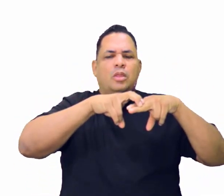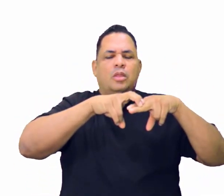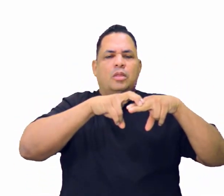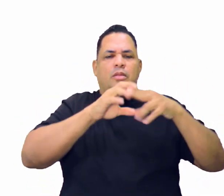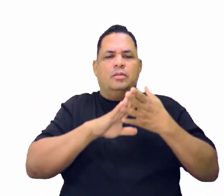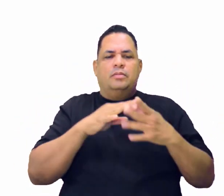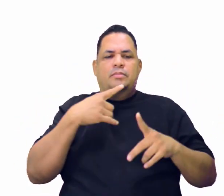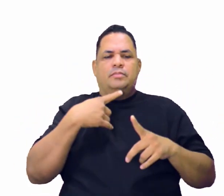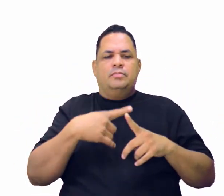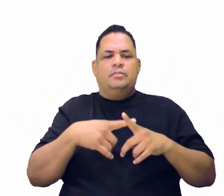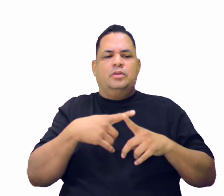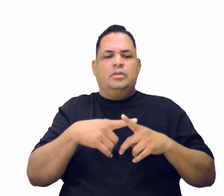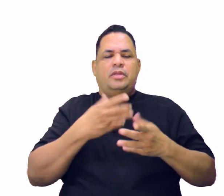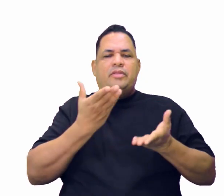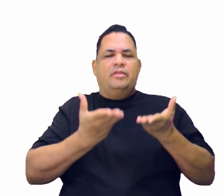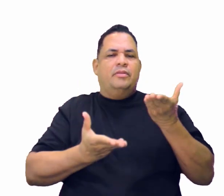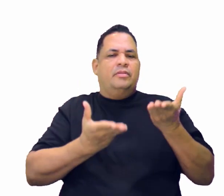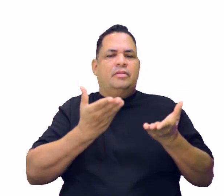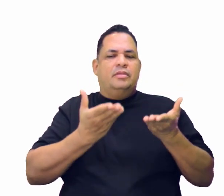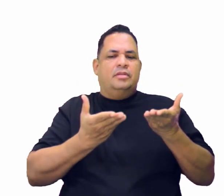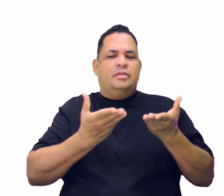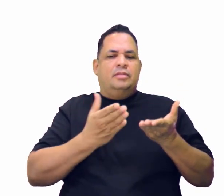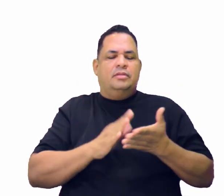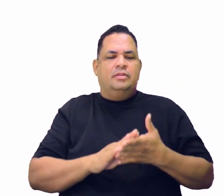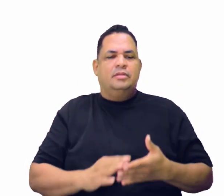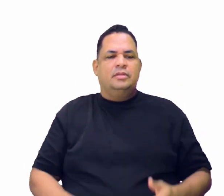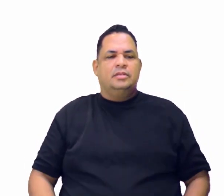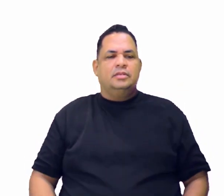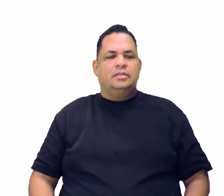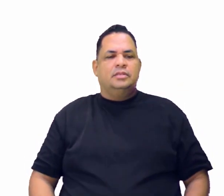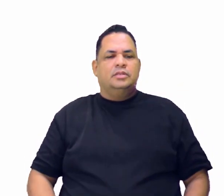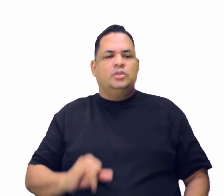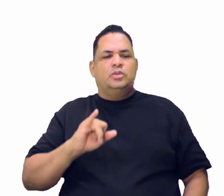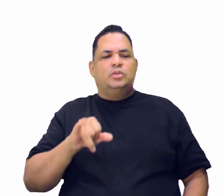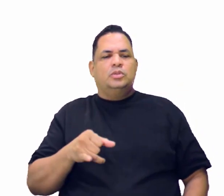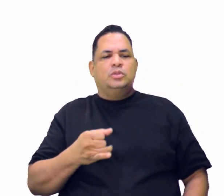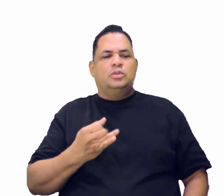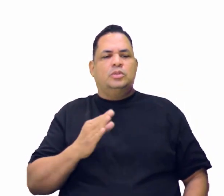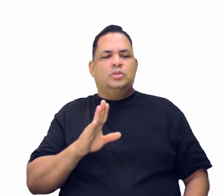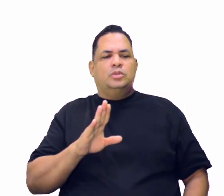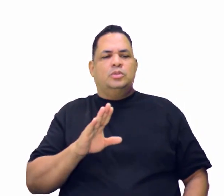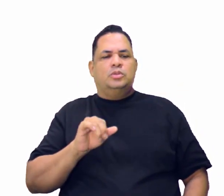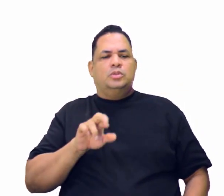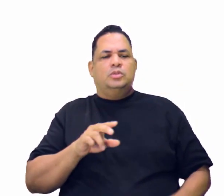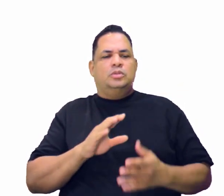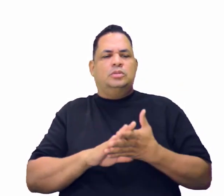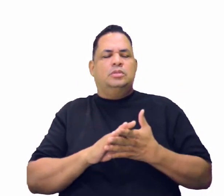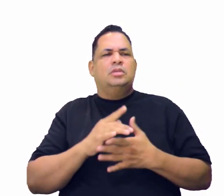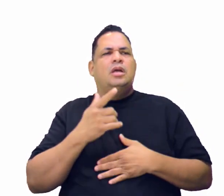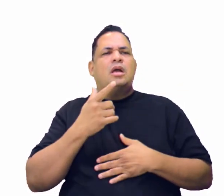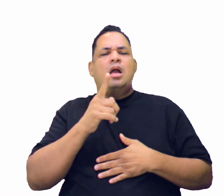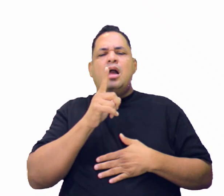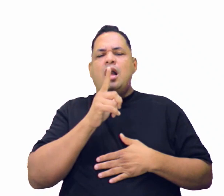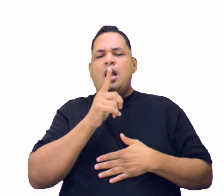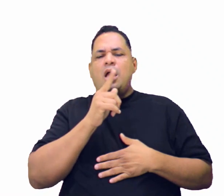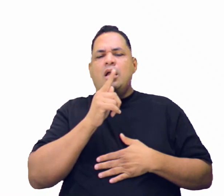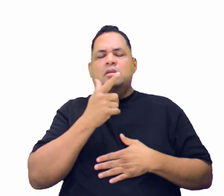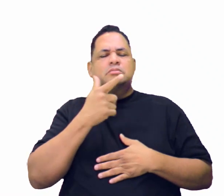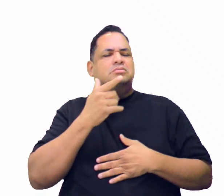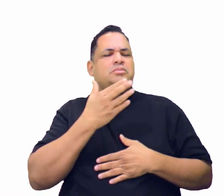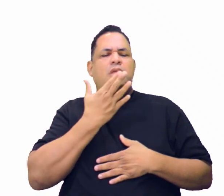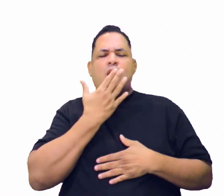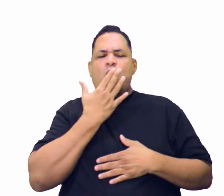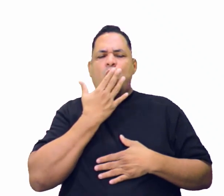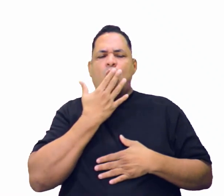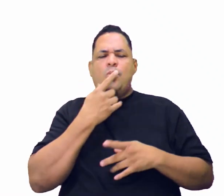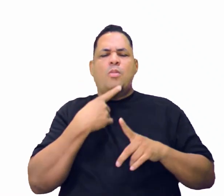Porque são muito leves. Aí, Júnior, a água incolor por quê? O que